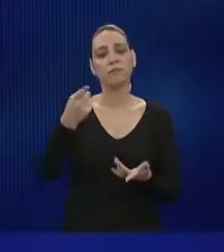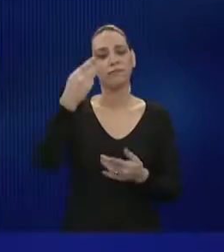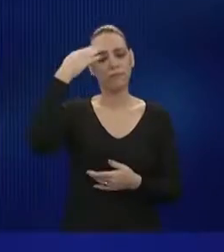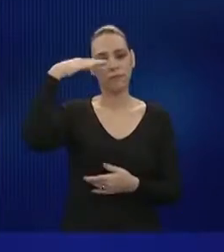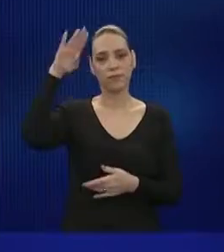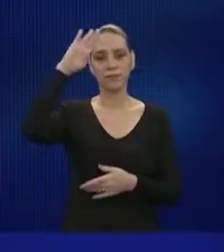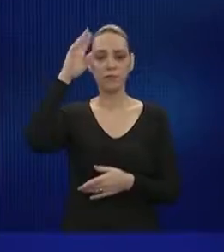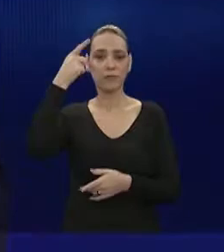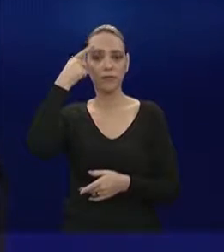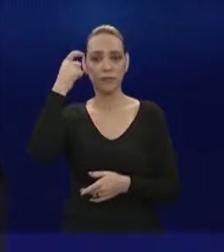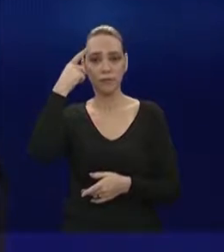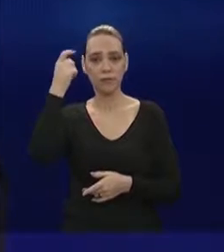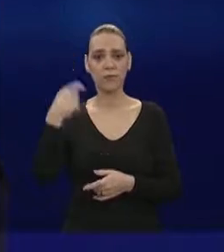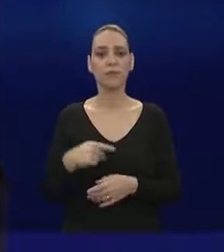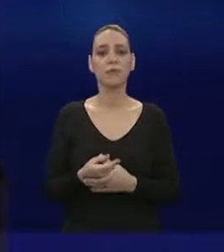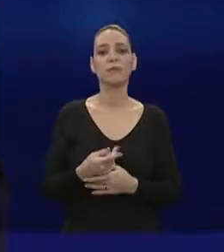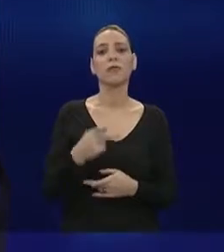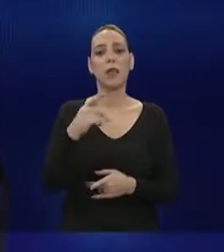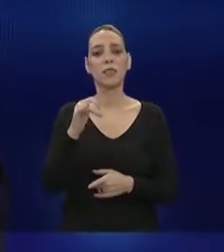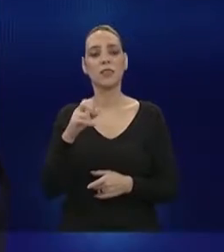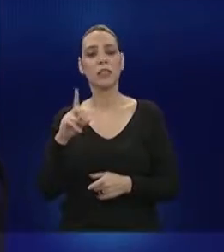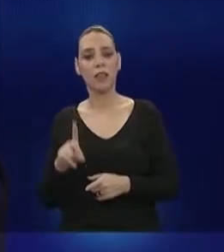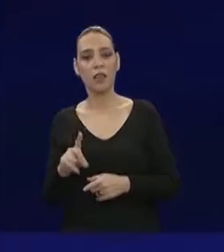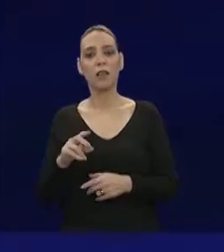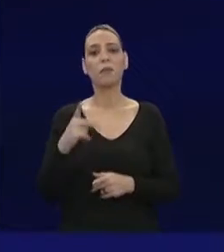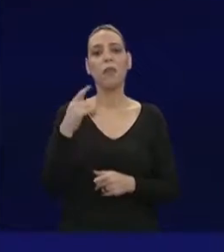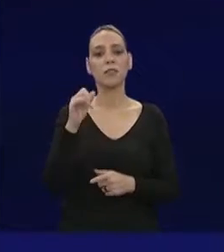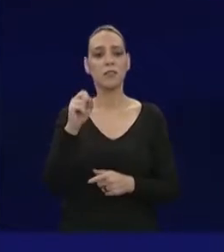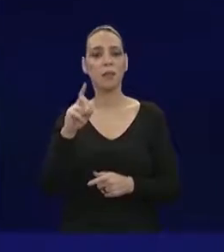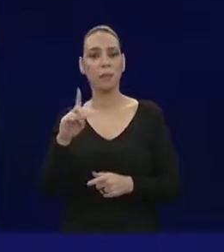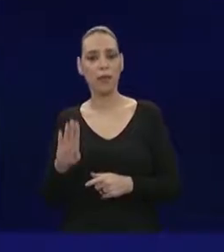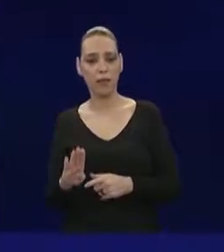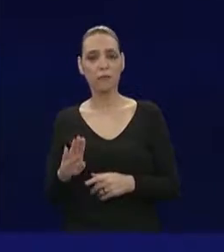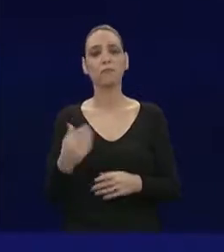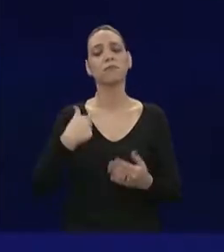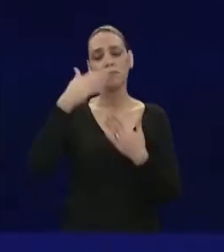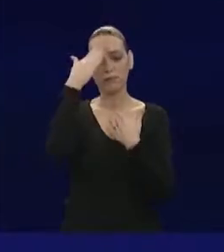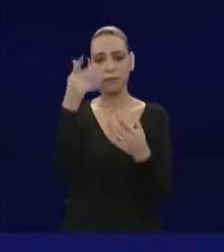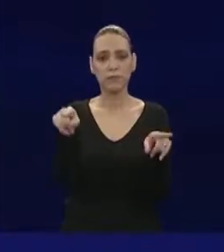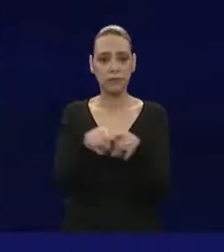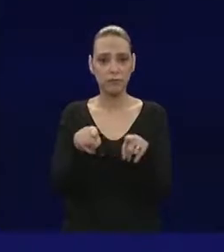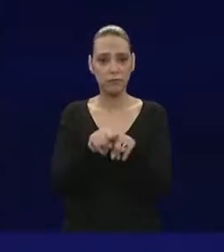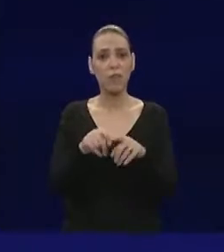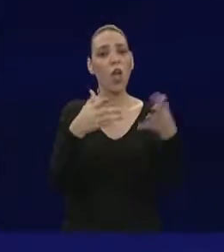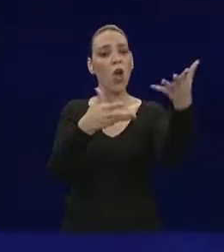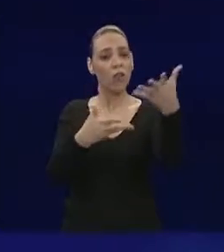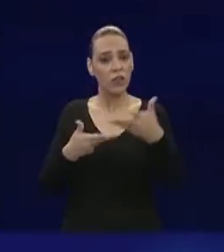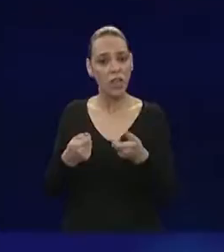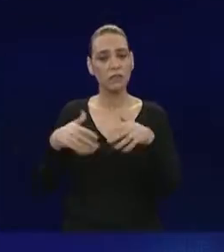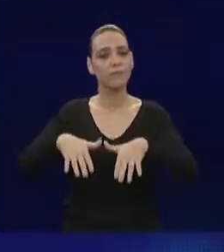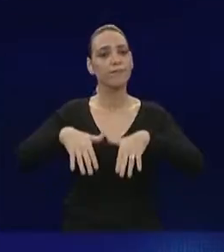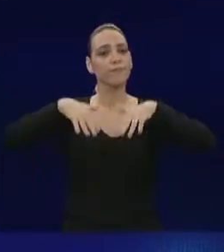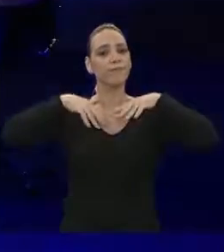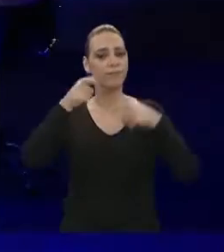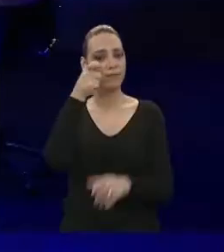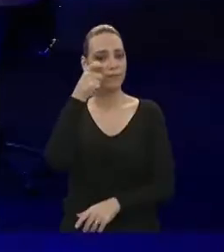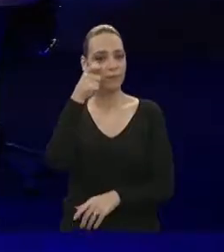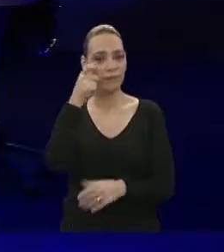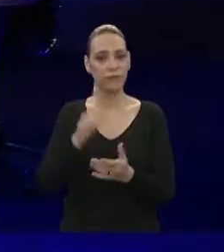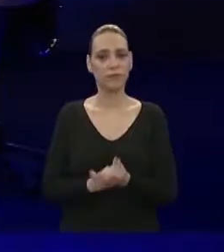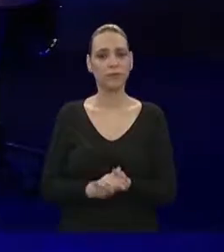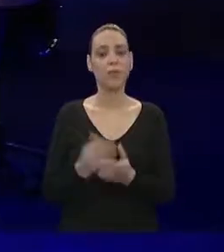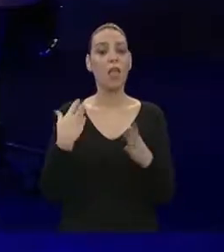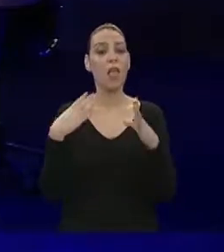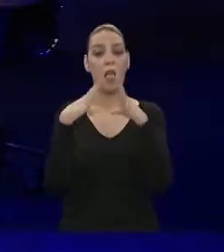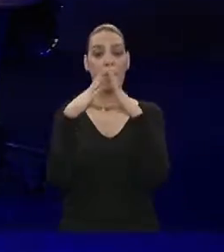Dória, Márcio França do PSB, João Dória do PSDB. Agradeço também a presença dos convidados que estão aqui na plateia. A Band montou,